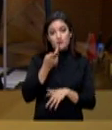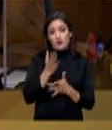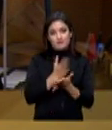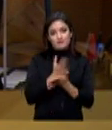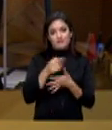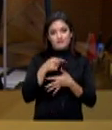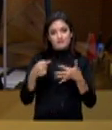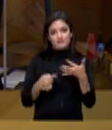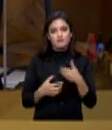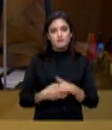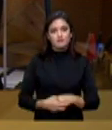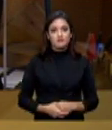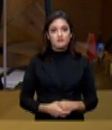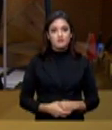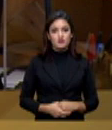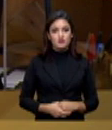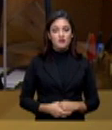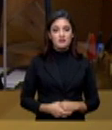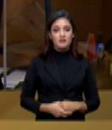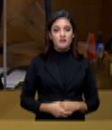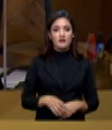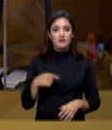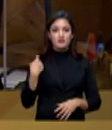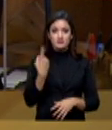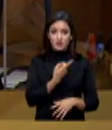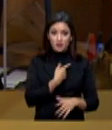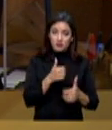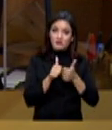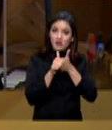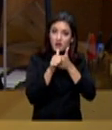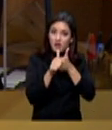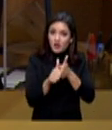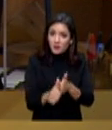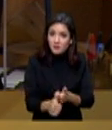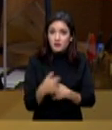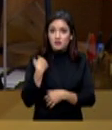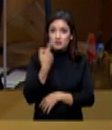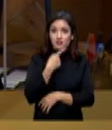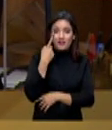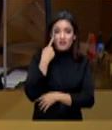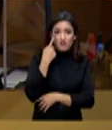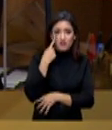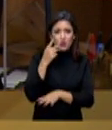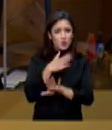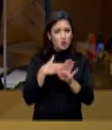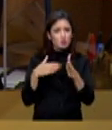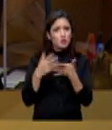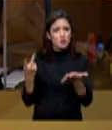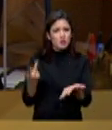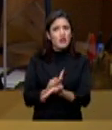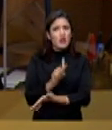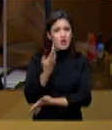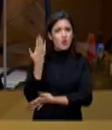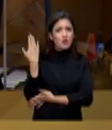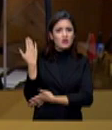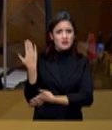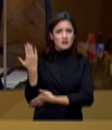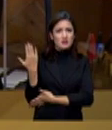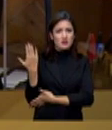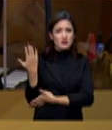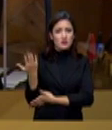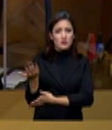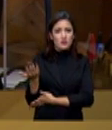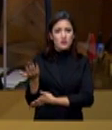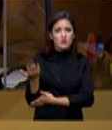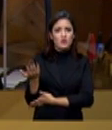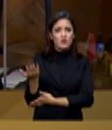todos nós que acompanhamos esse quadro agora recente ainda não podemos nem falar que